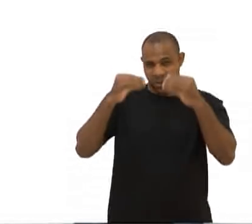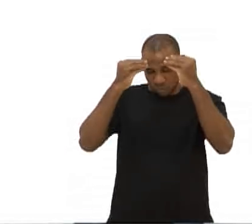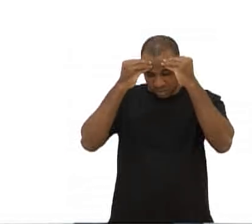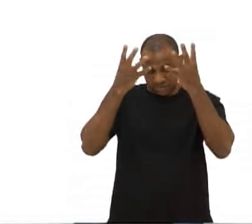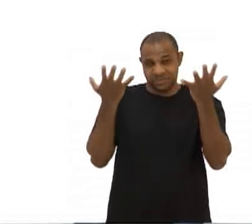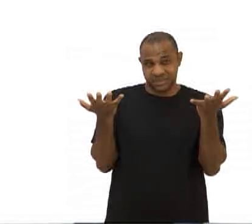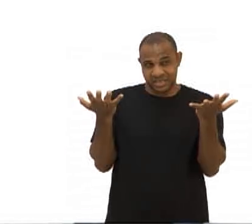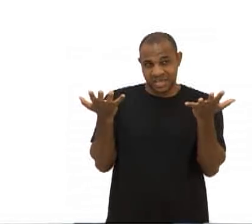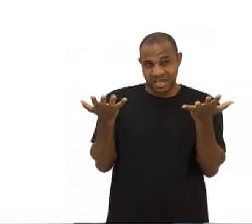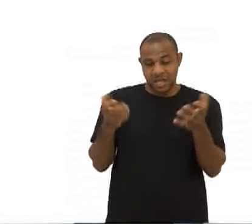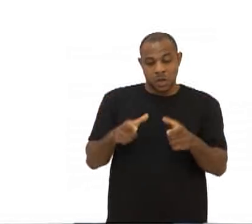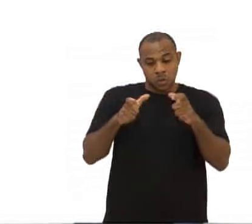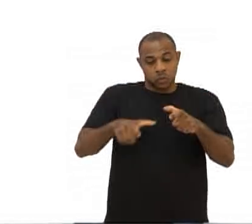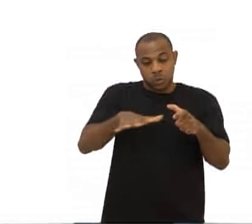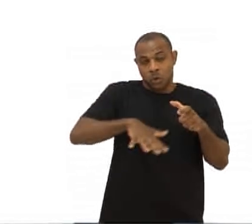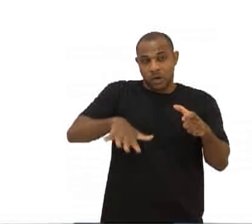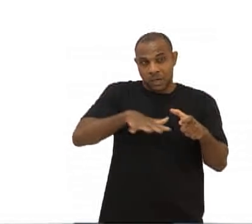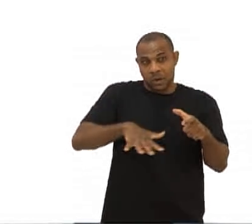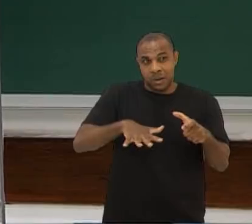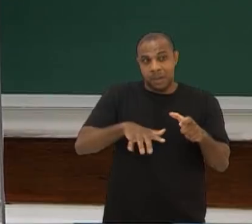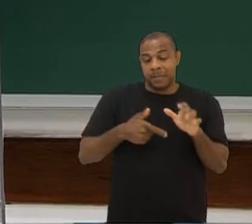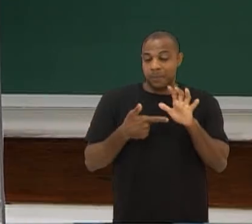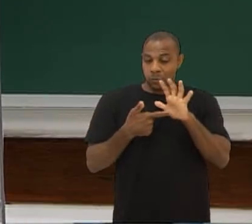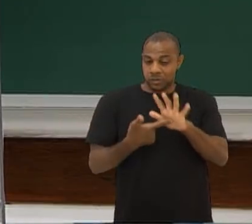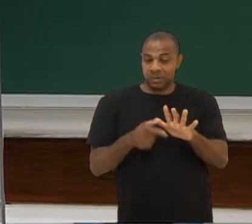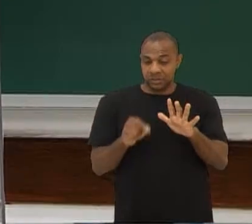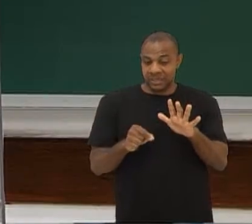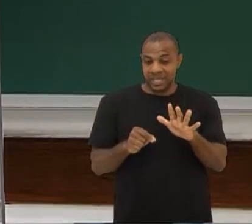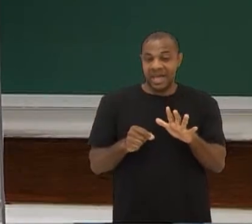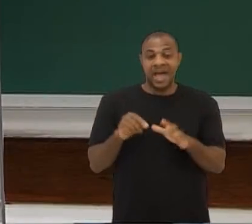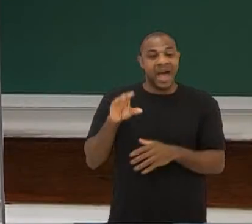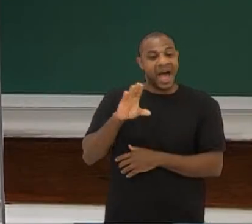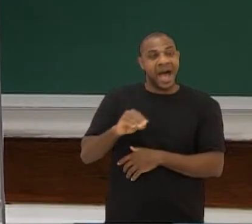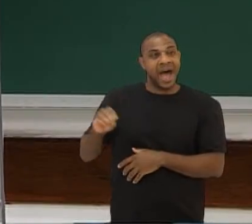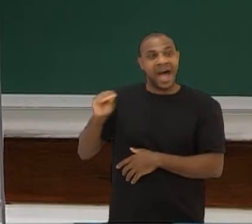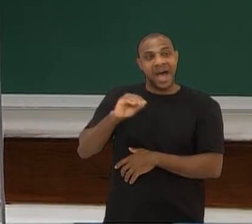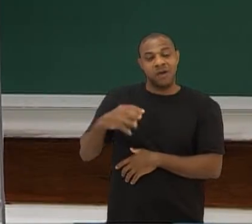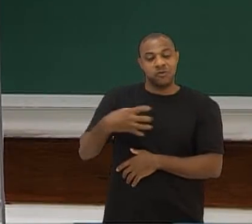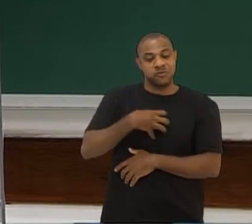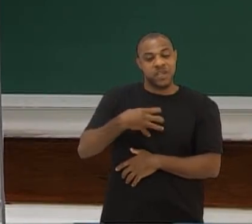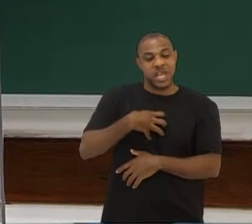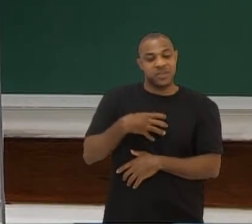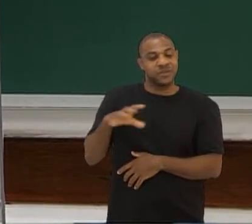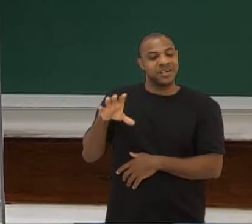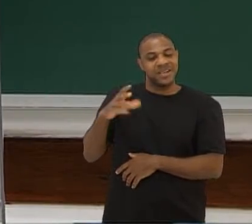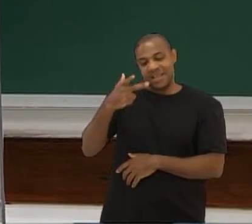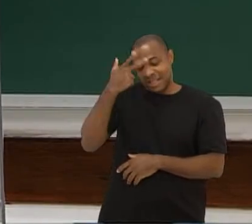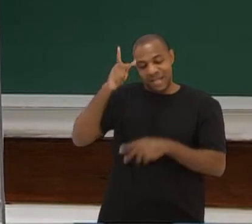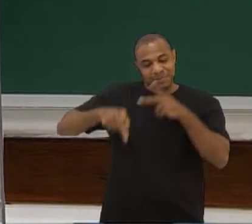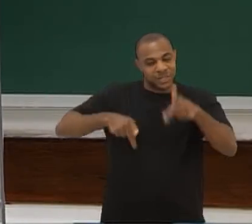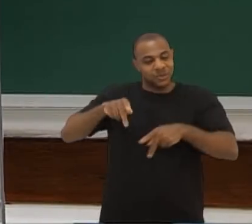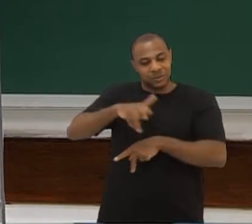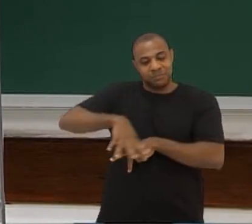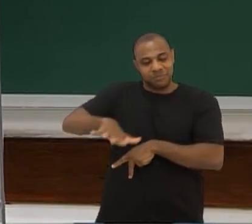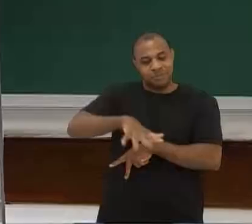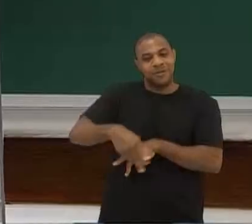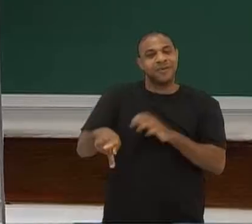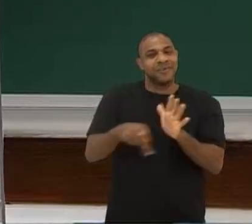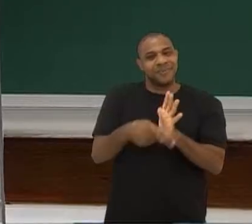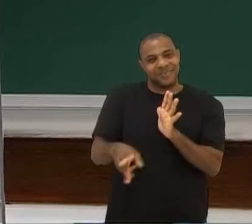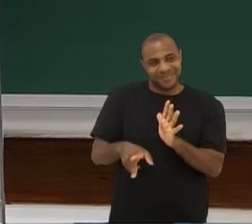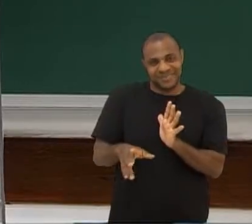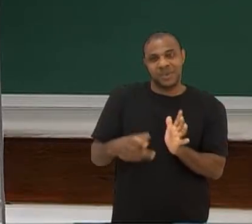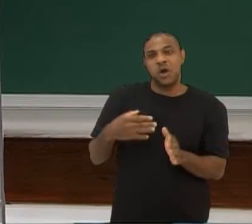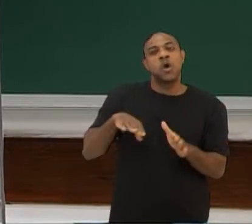para representar a fala do povo daquela região. Olha que legal, né? Aqui em Curitiba, nós temos